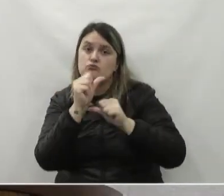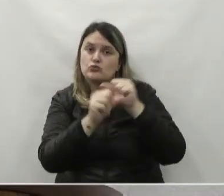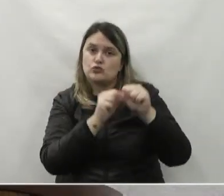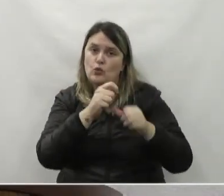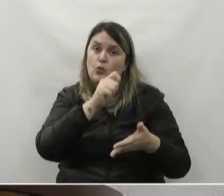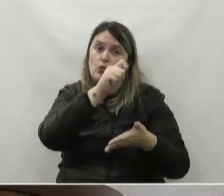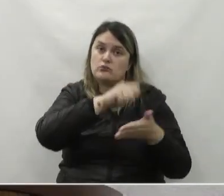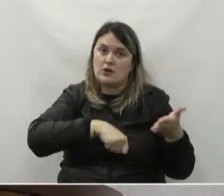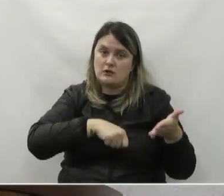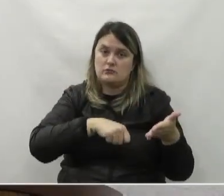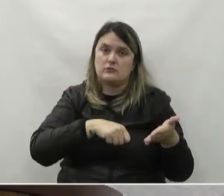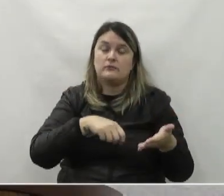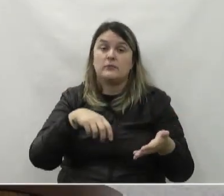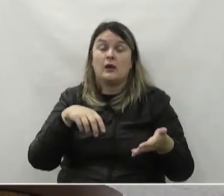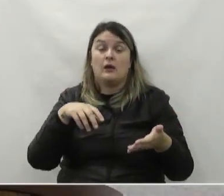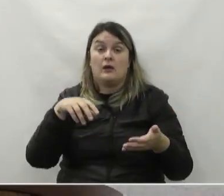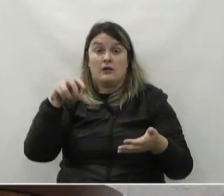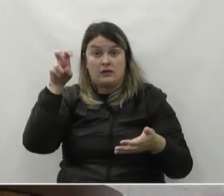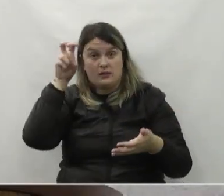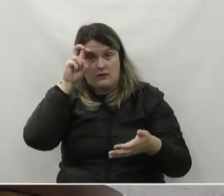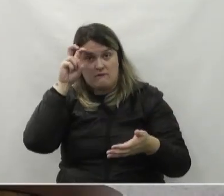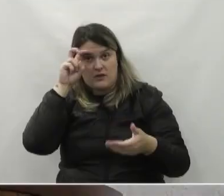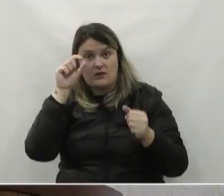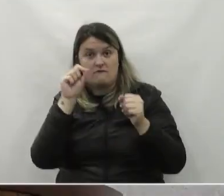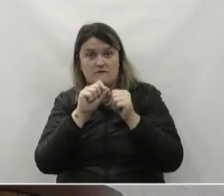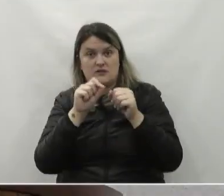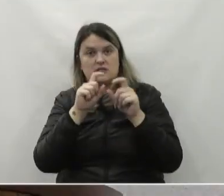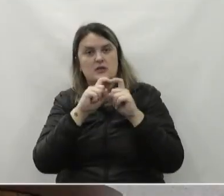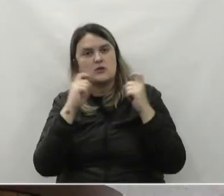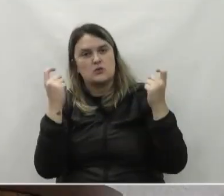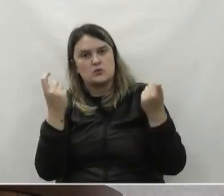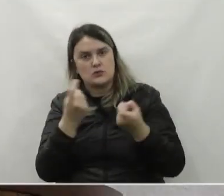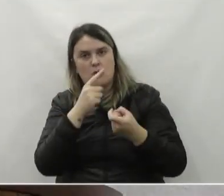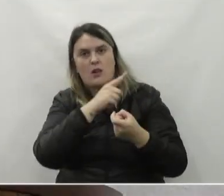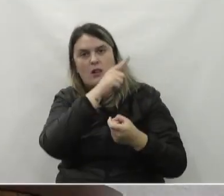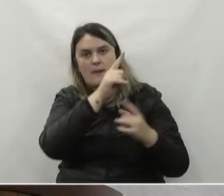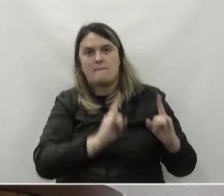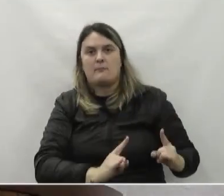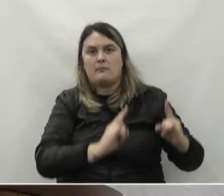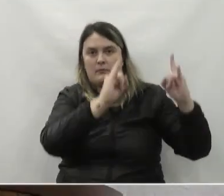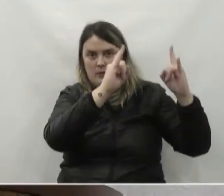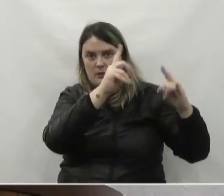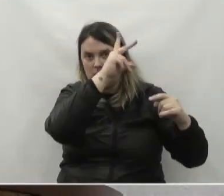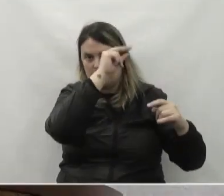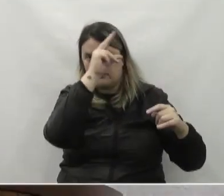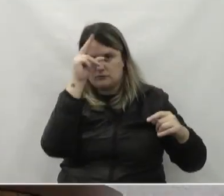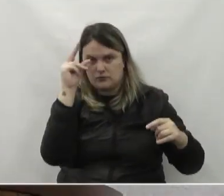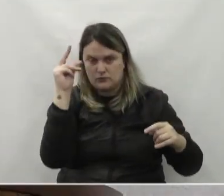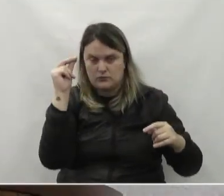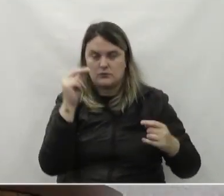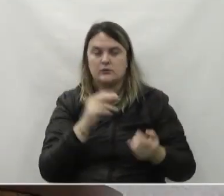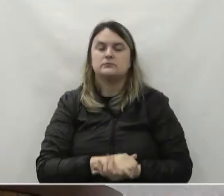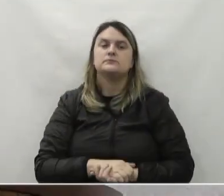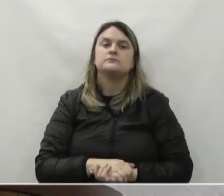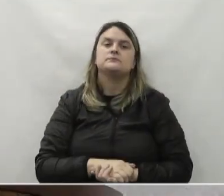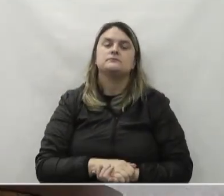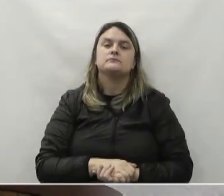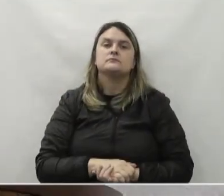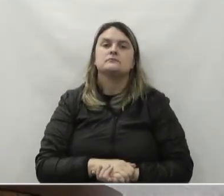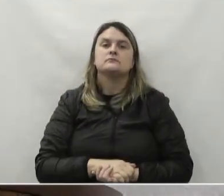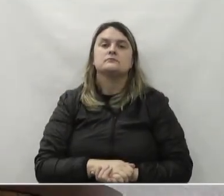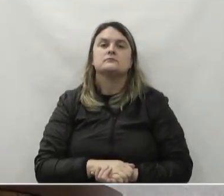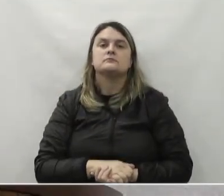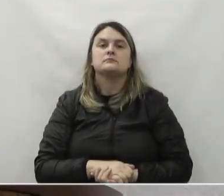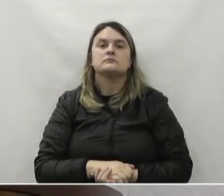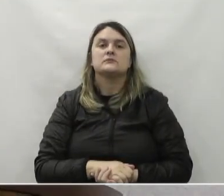Então, quinta-feira, a gente se reuniu todos lá no gabinete do prefeito, o Legislativo, o Executivo e a